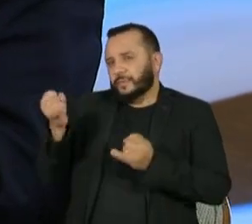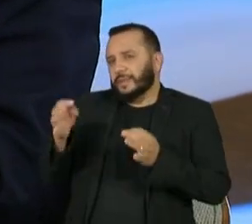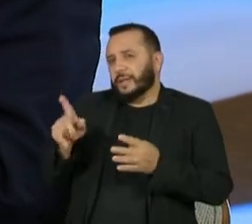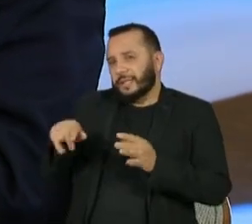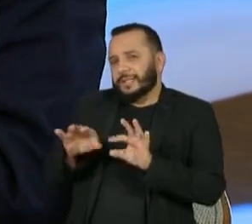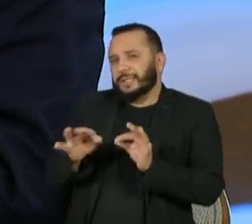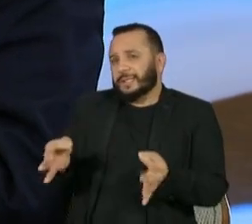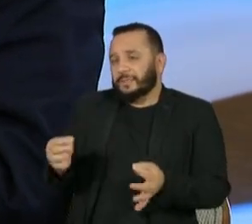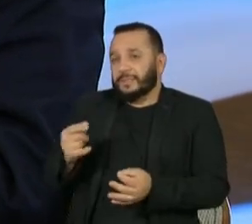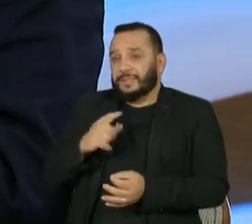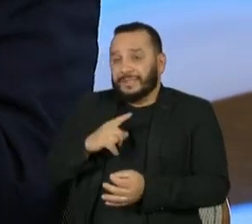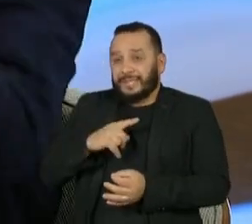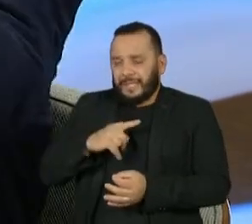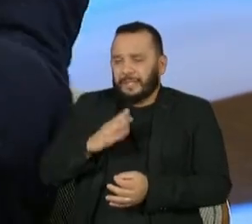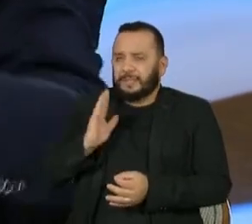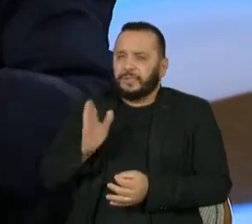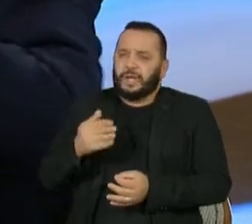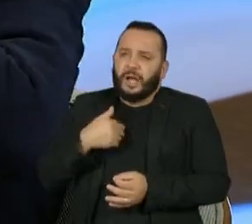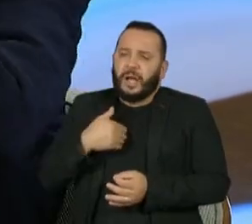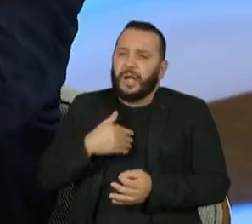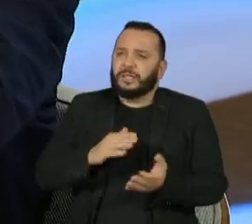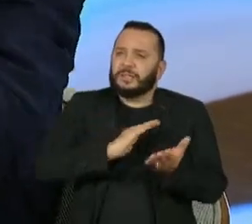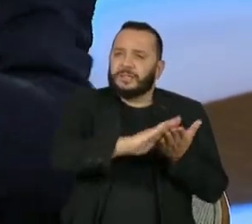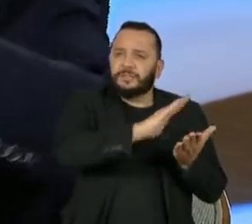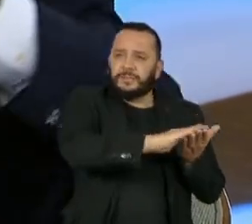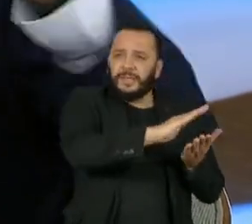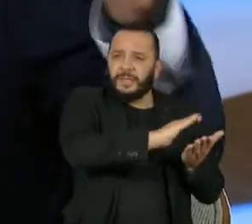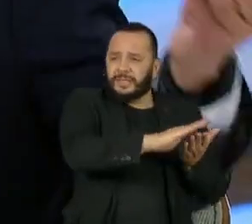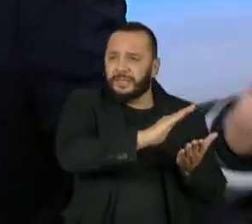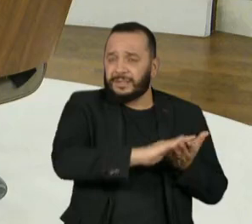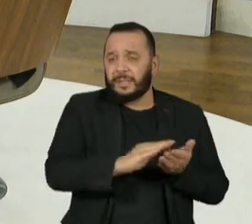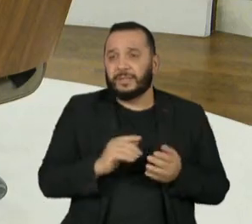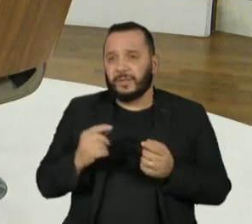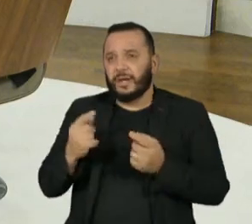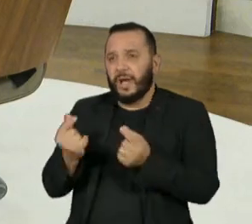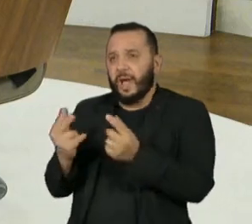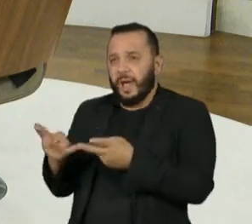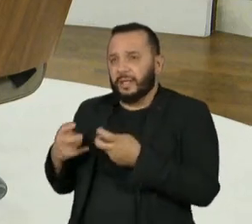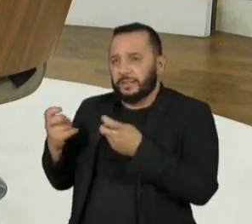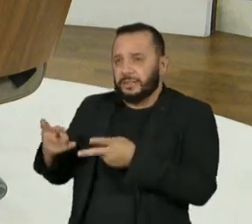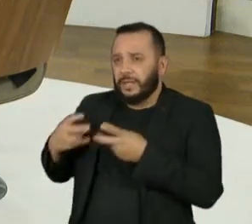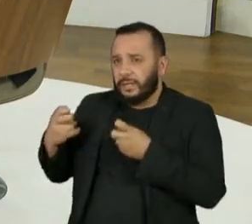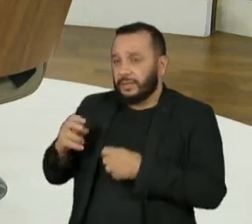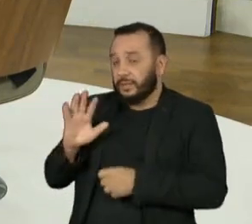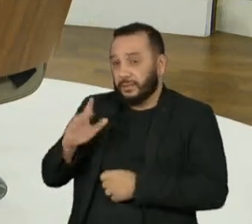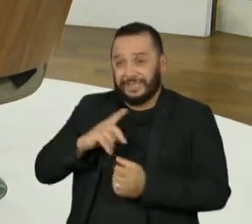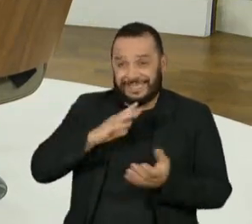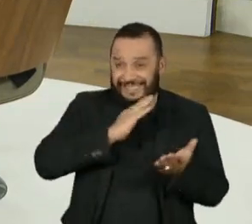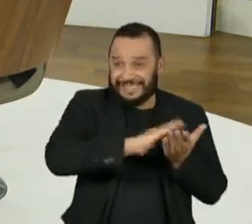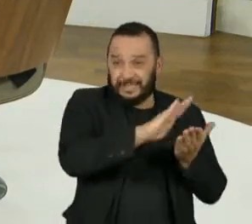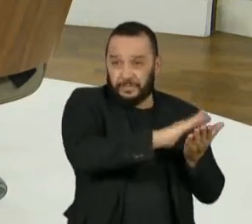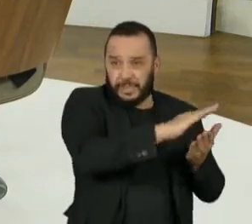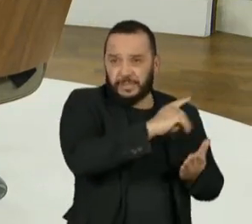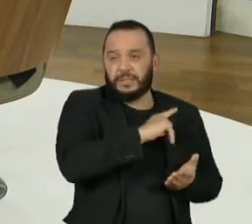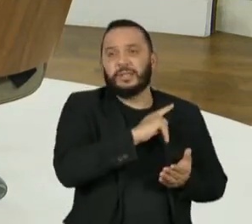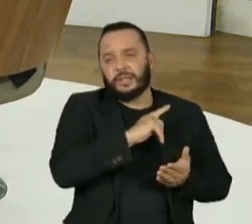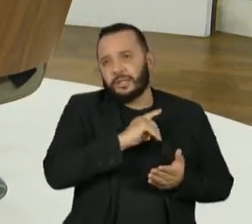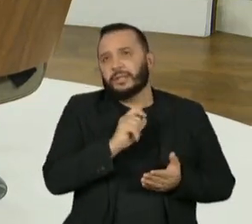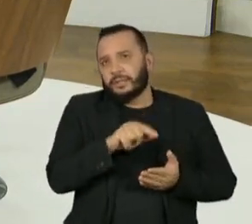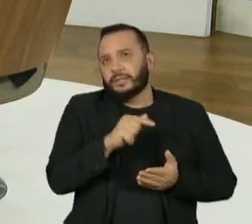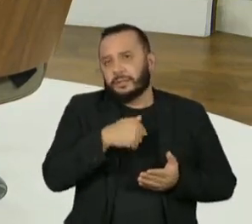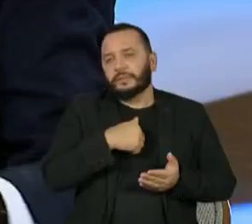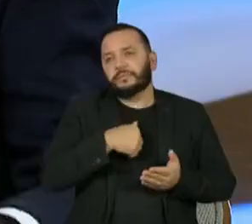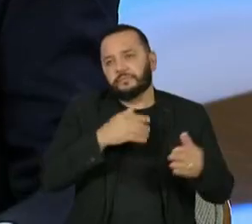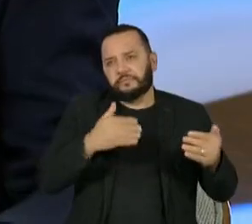o problema da despesa é aquela ela tem inúmeras inúmeros agentes se cada